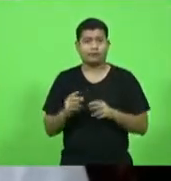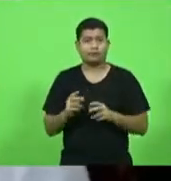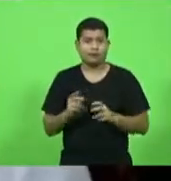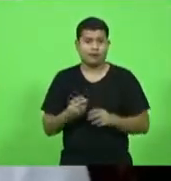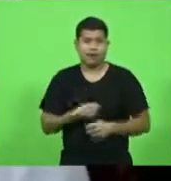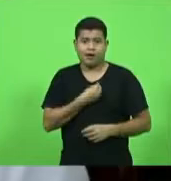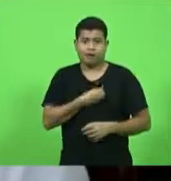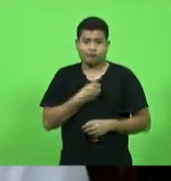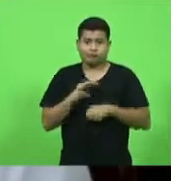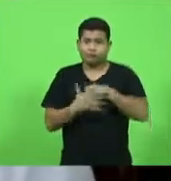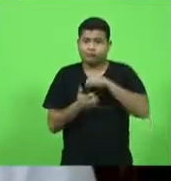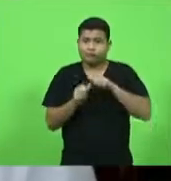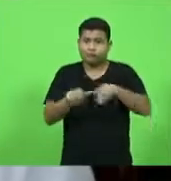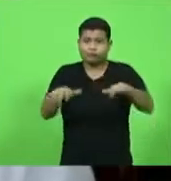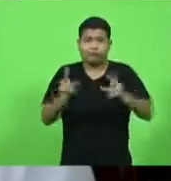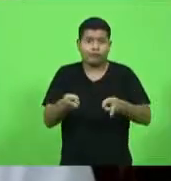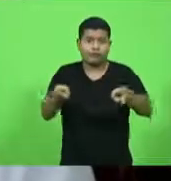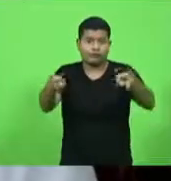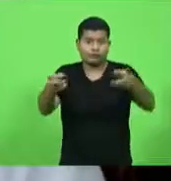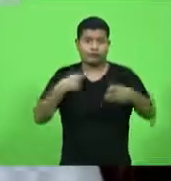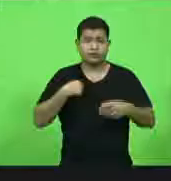relacionamento que deva existir.